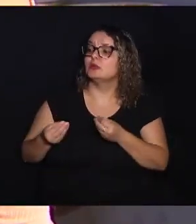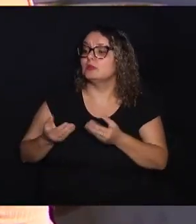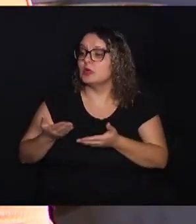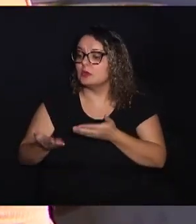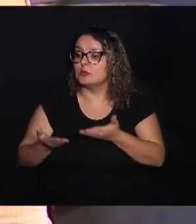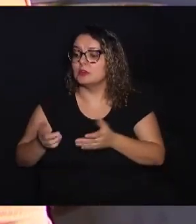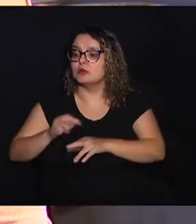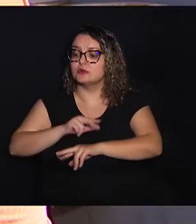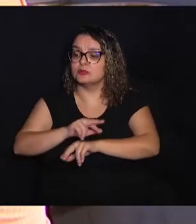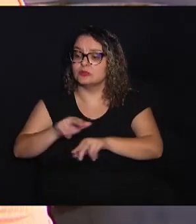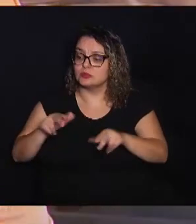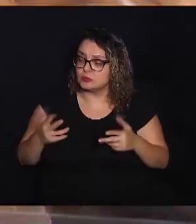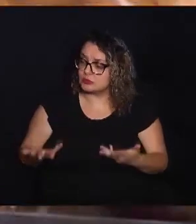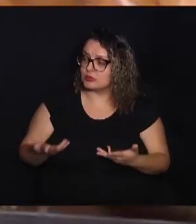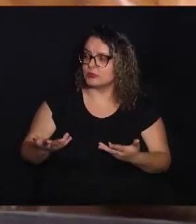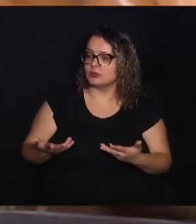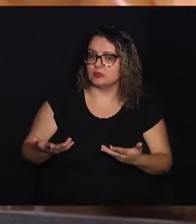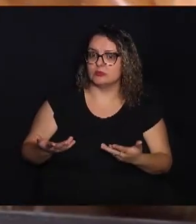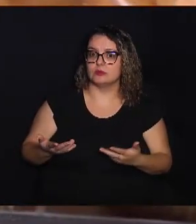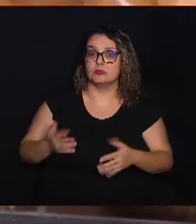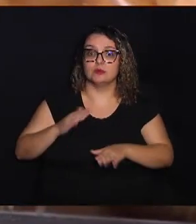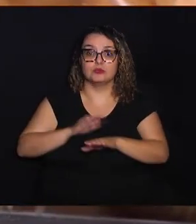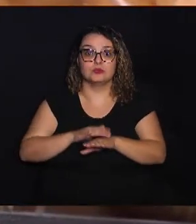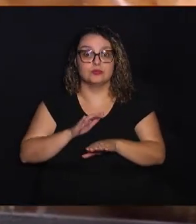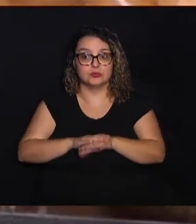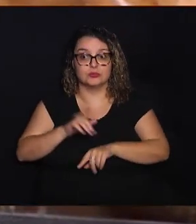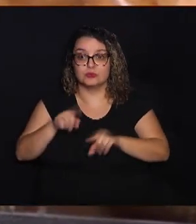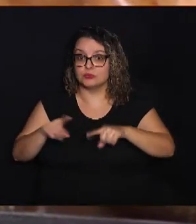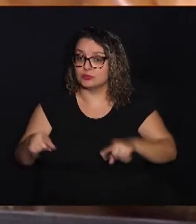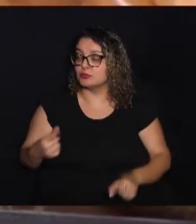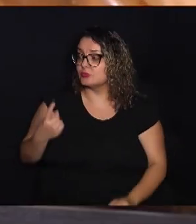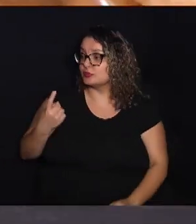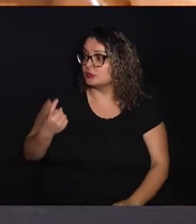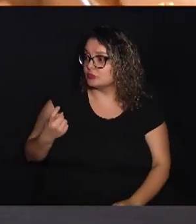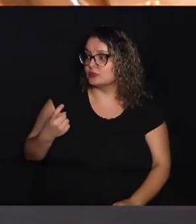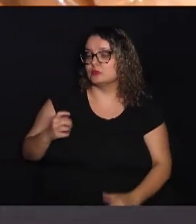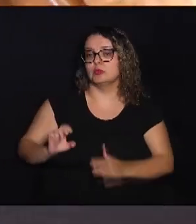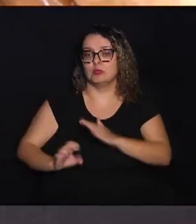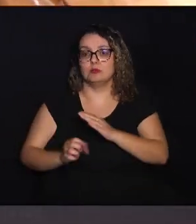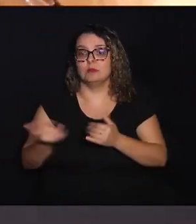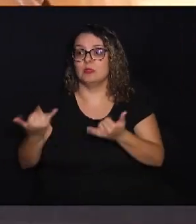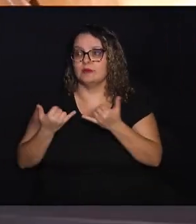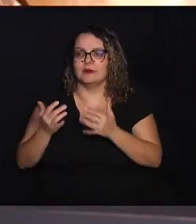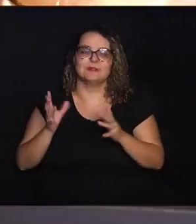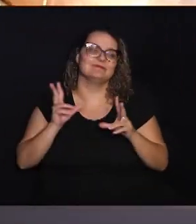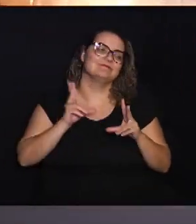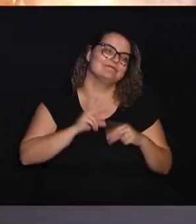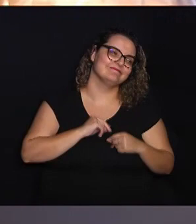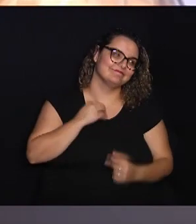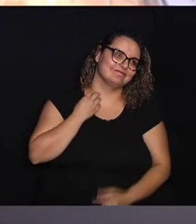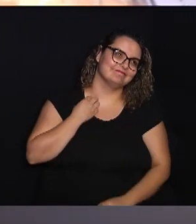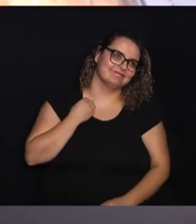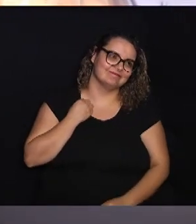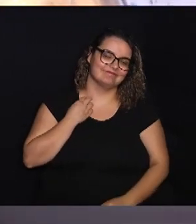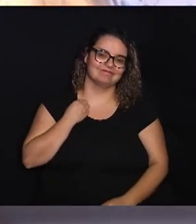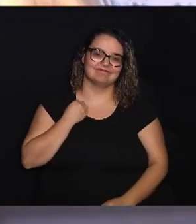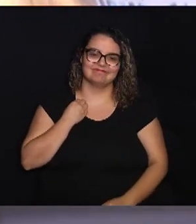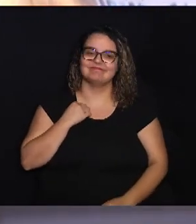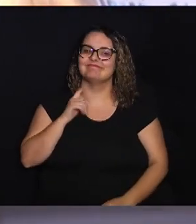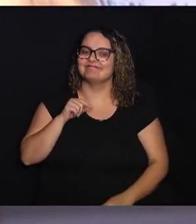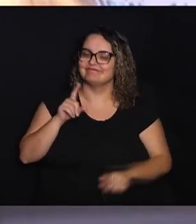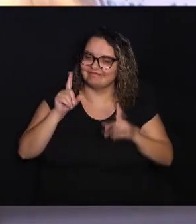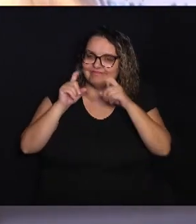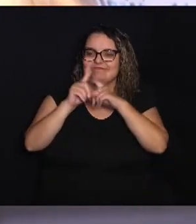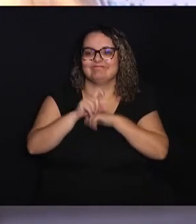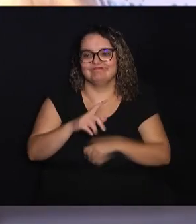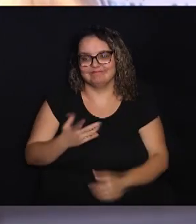com tantas funções em uma única empresa? Me conta. Essa é muito difícil, eu